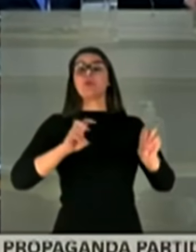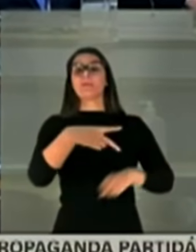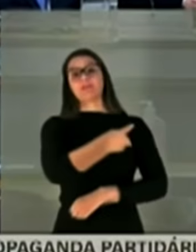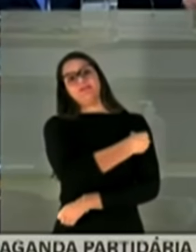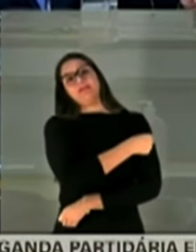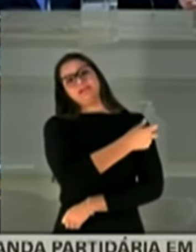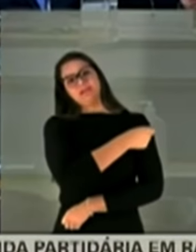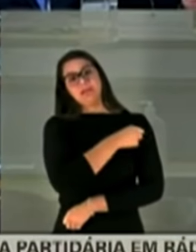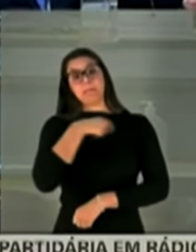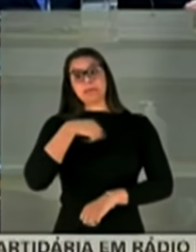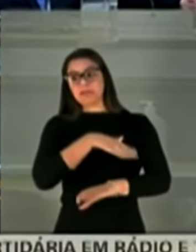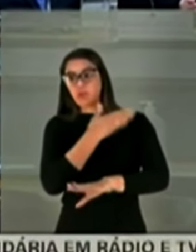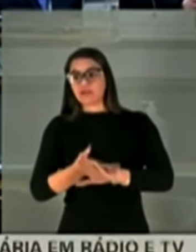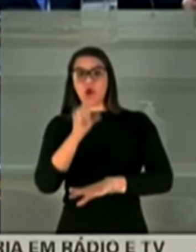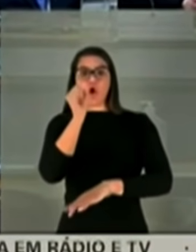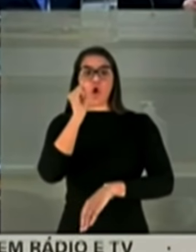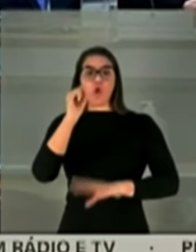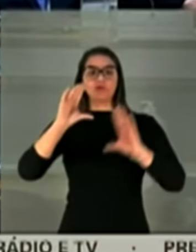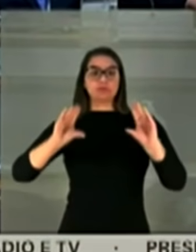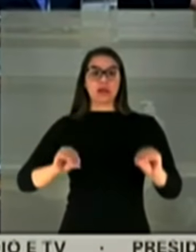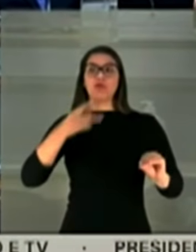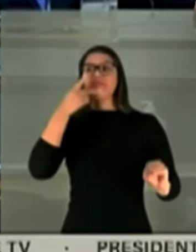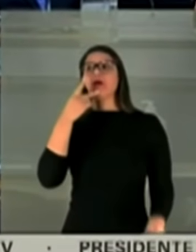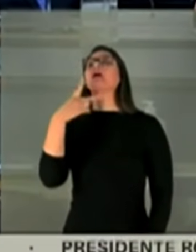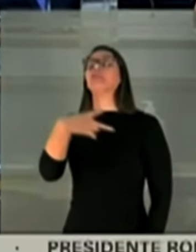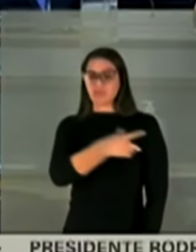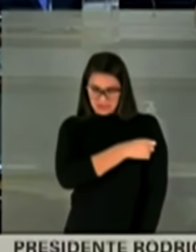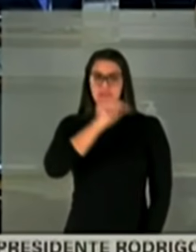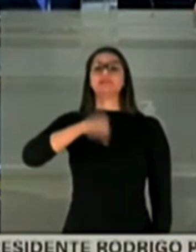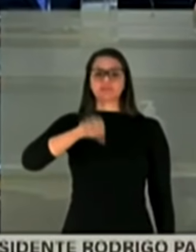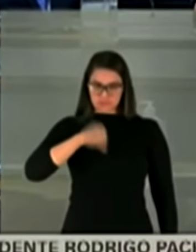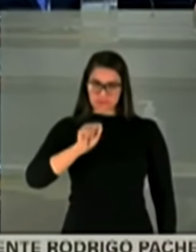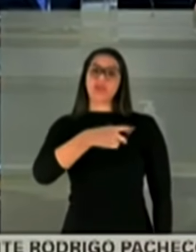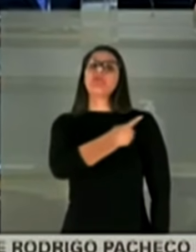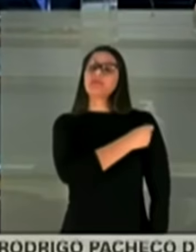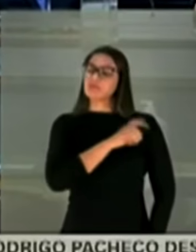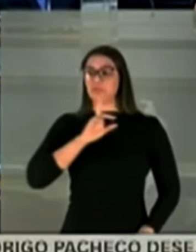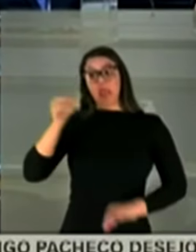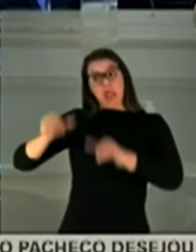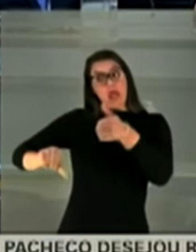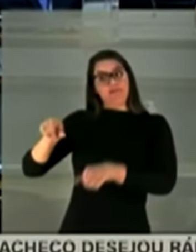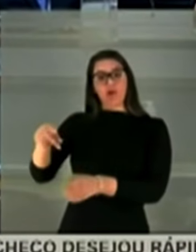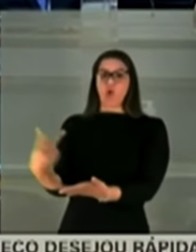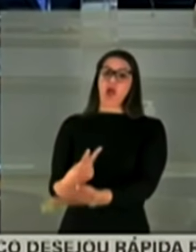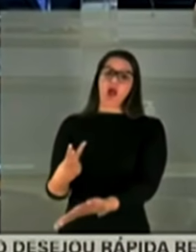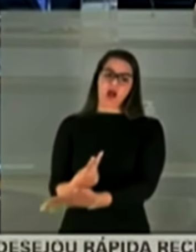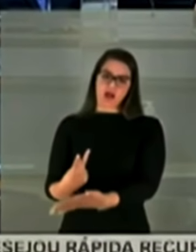aqui falando que o áudio era de vacinas. Então, eu acredito que ele fez o juízo errado,